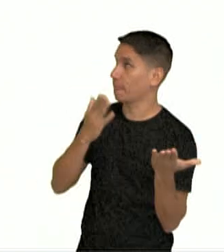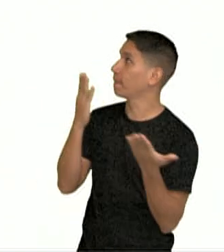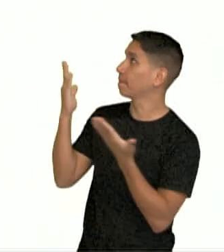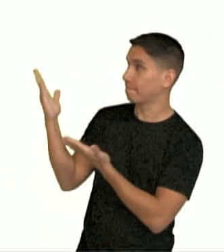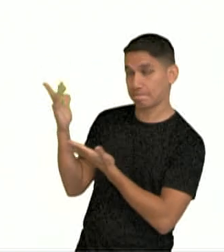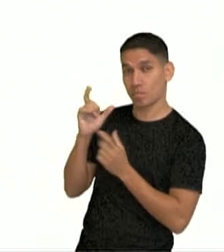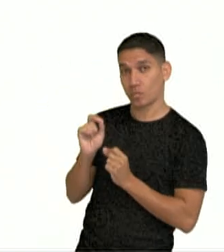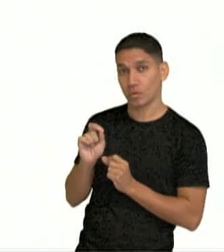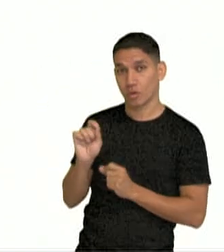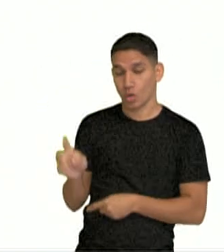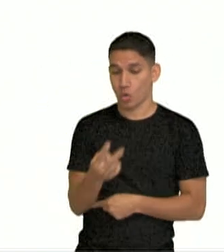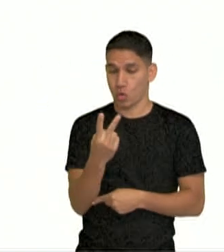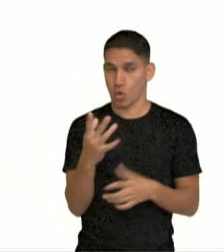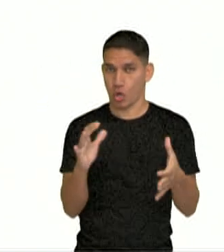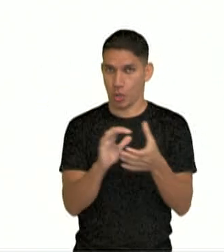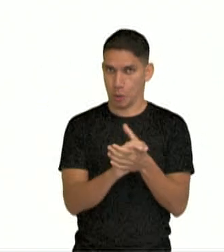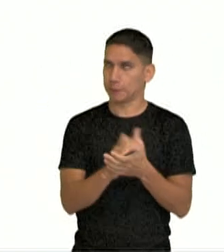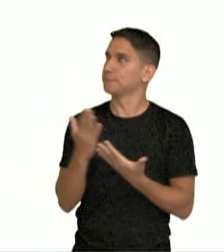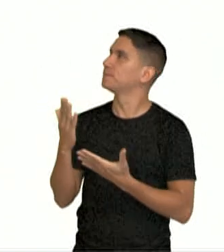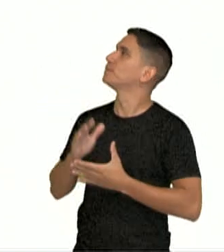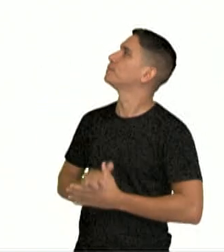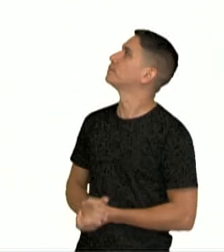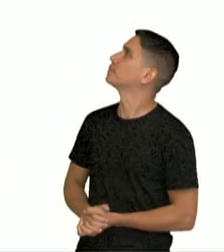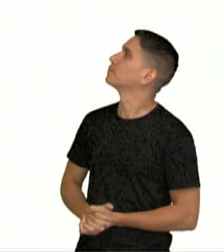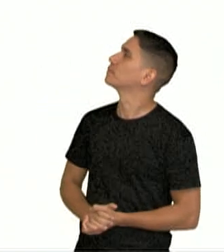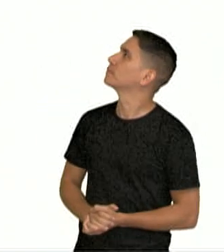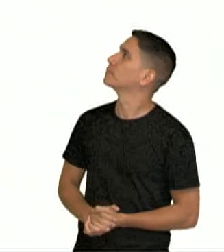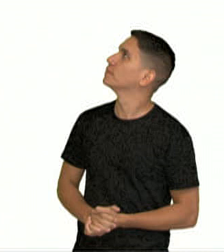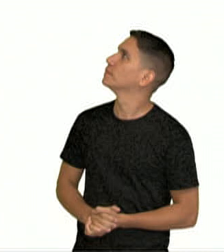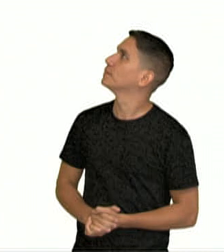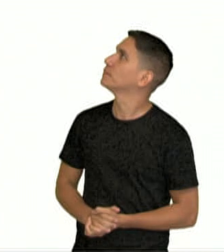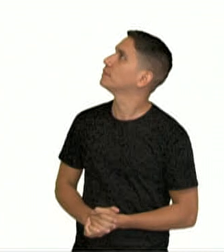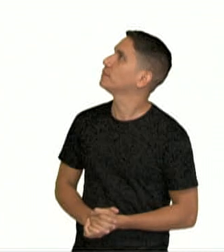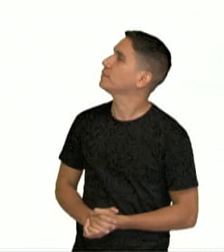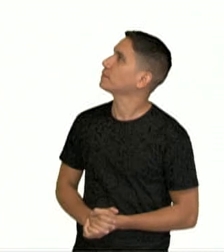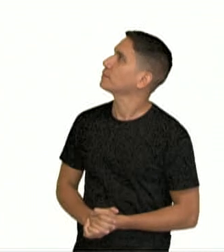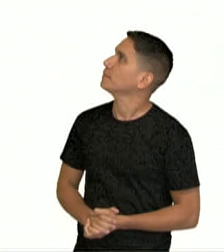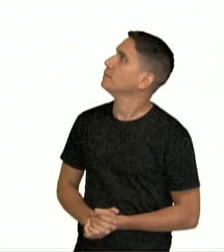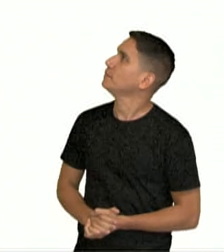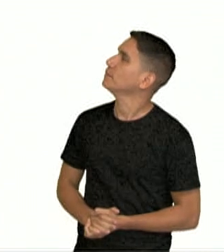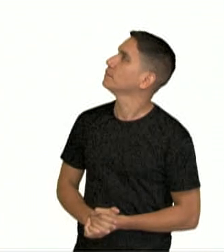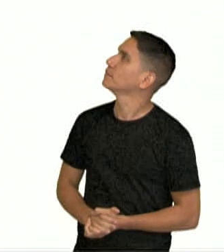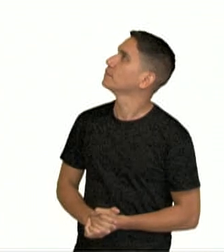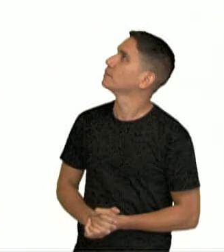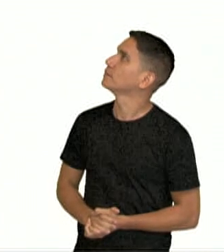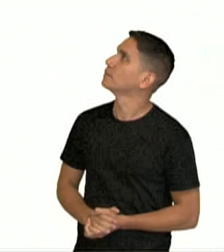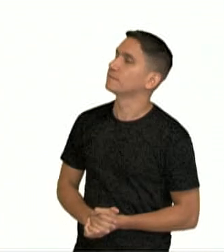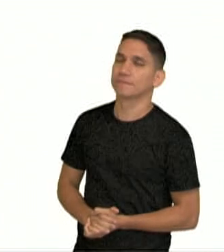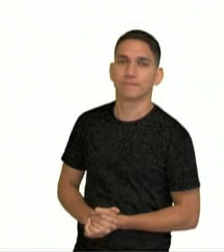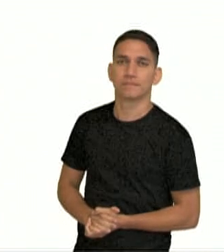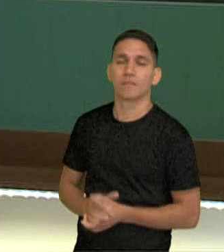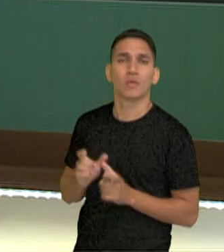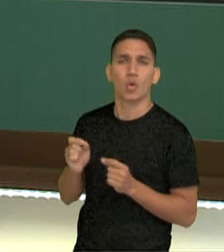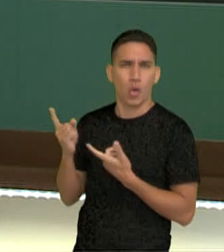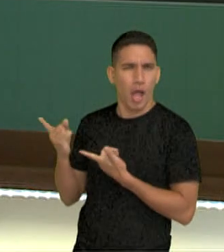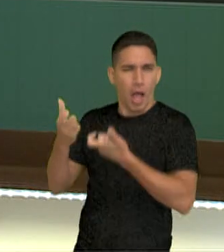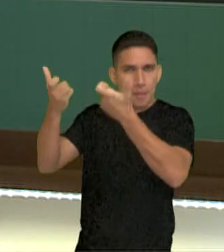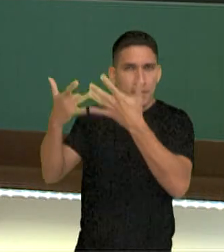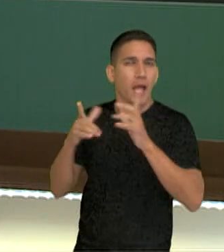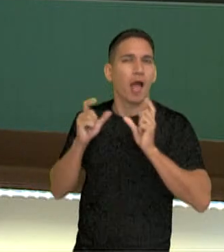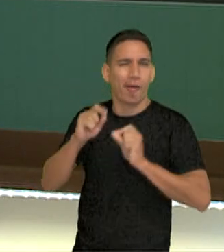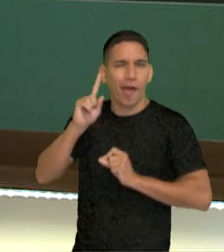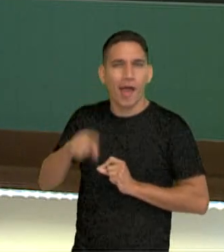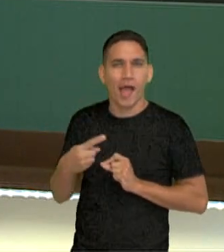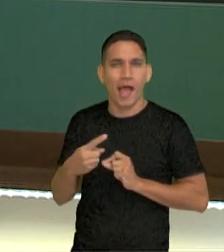casal Rubble, who have a mix of kangaroo and dinosaur as a pet. Que tem ali, né, uma mistura